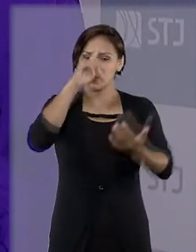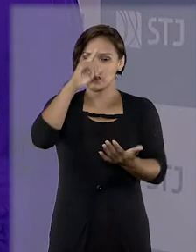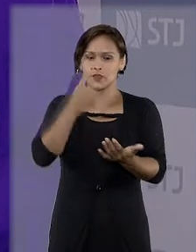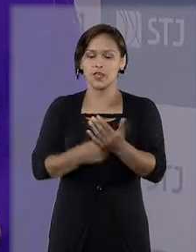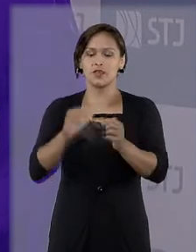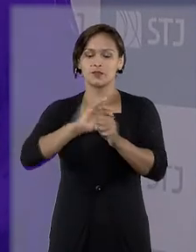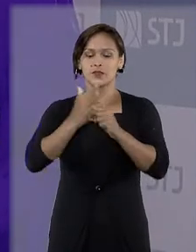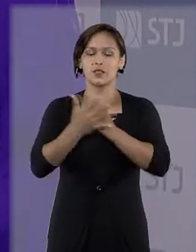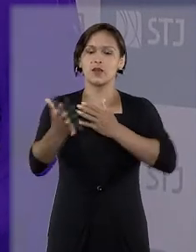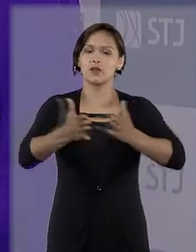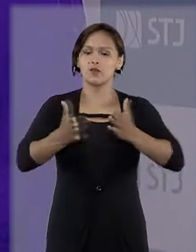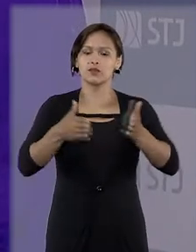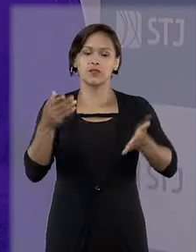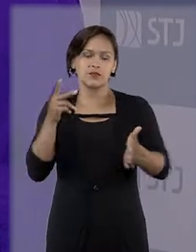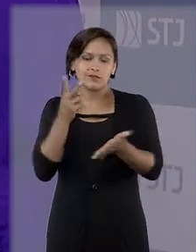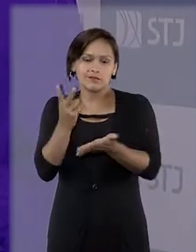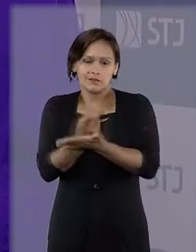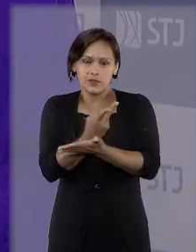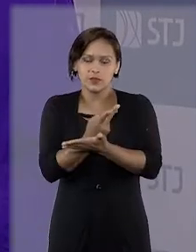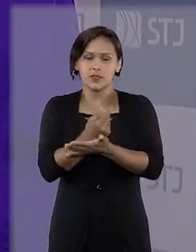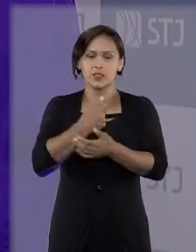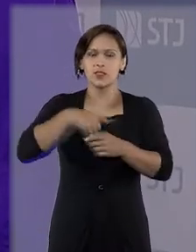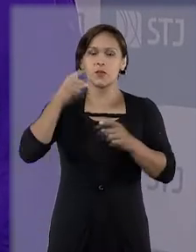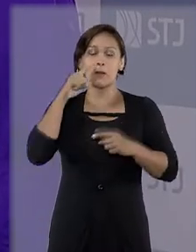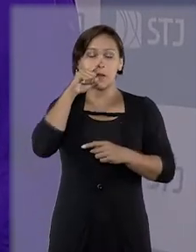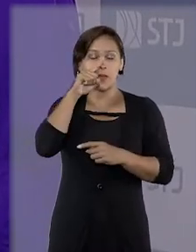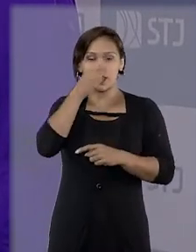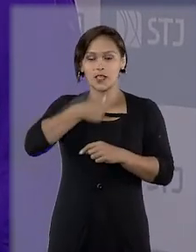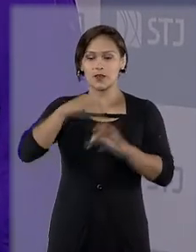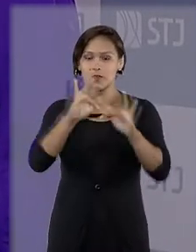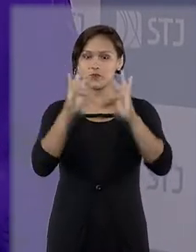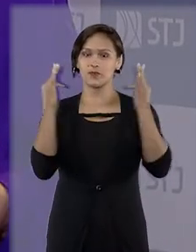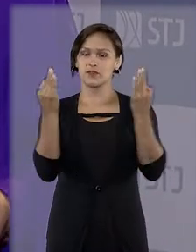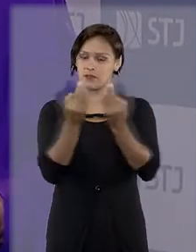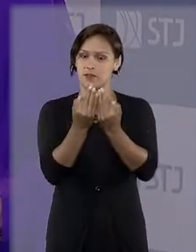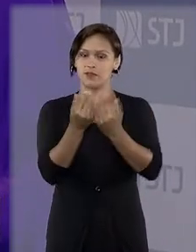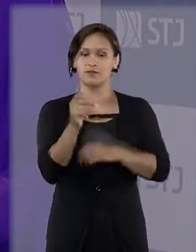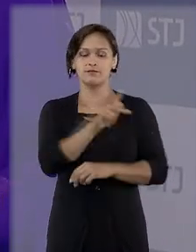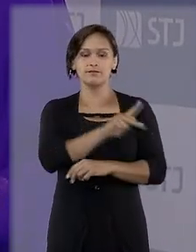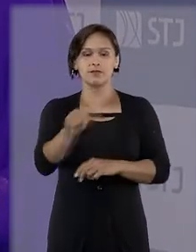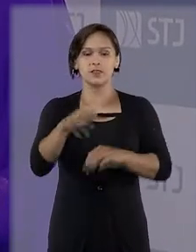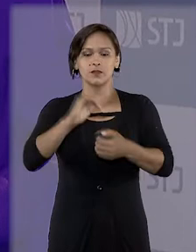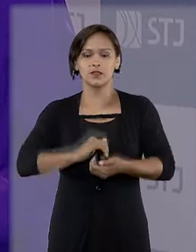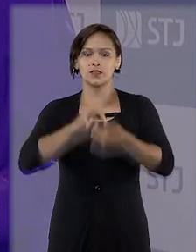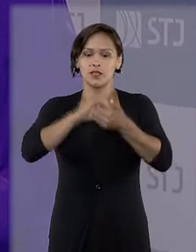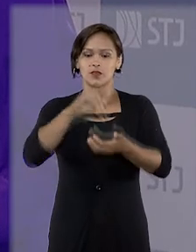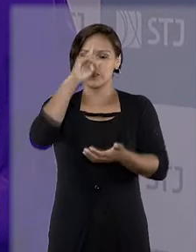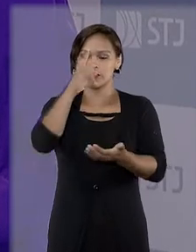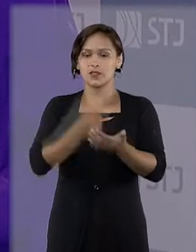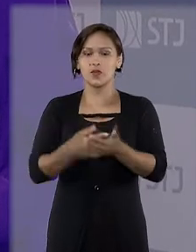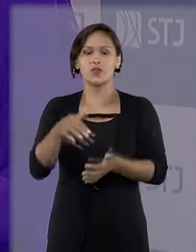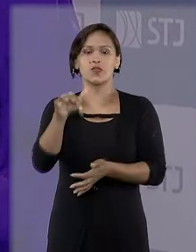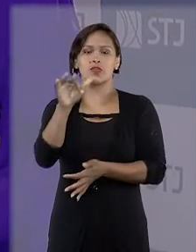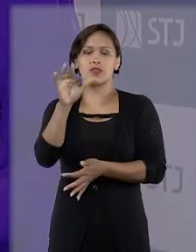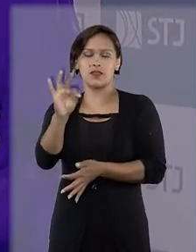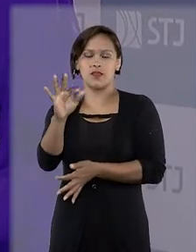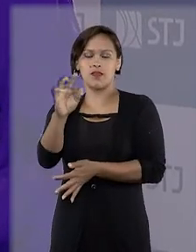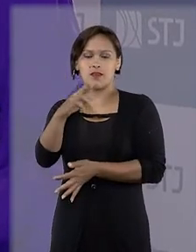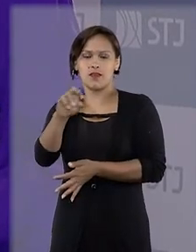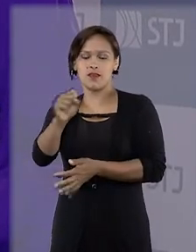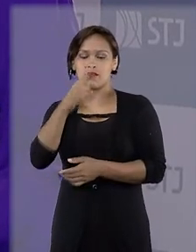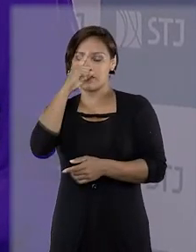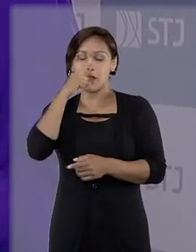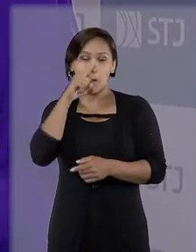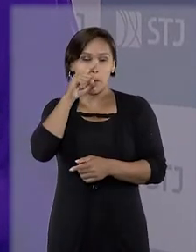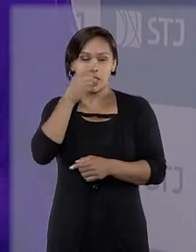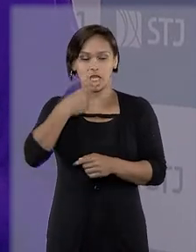a pandemia da Covid-19 colocaria em risco a saúde das famílias. Para o presidente da corte, a decisão do TRF representa